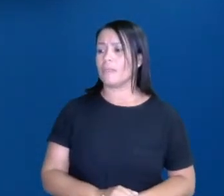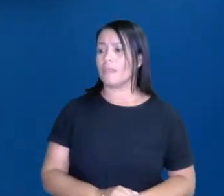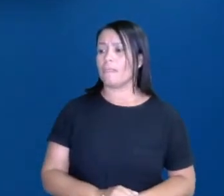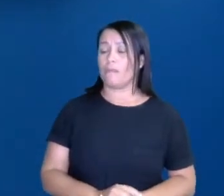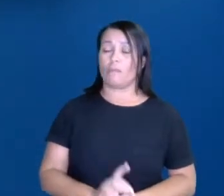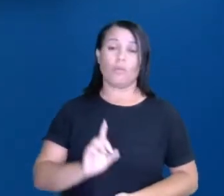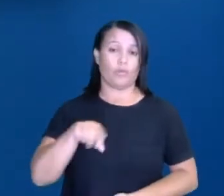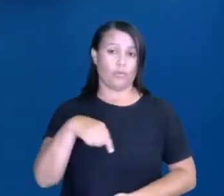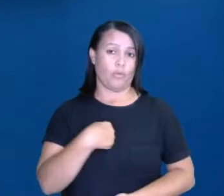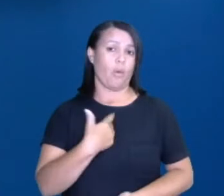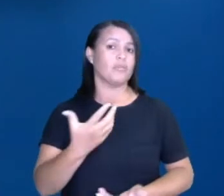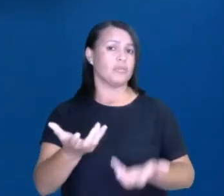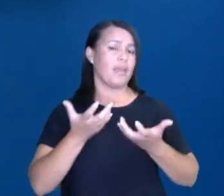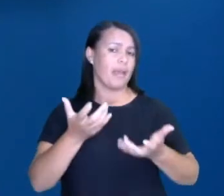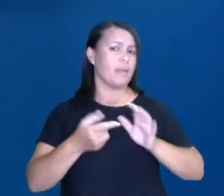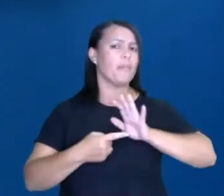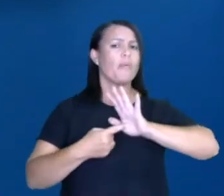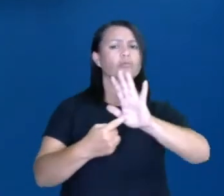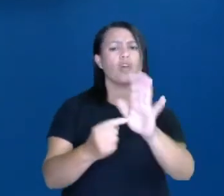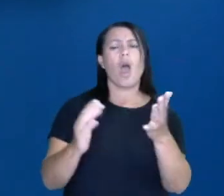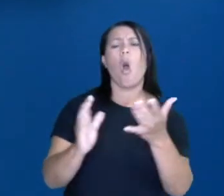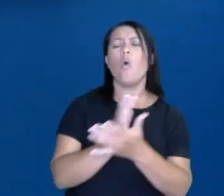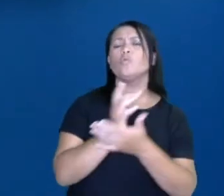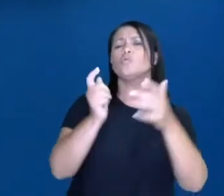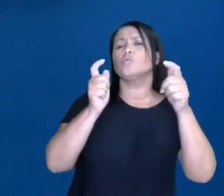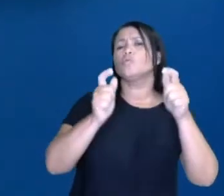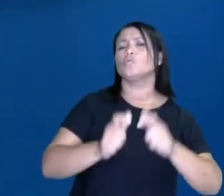Quando a gente quer representar partes menores